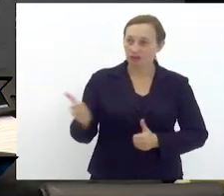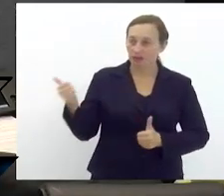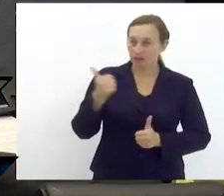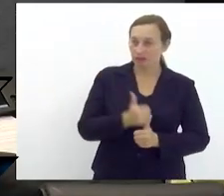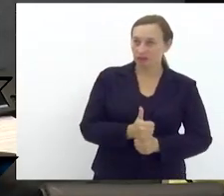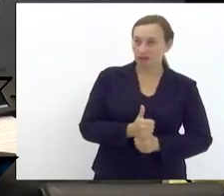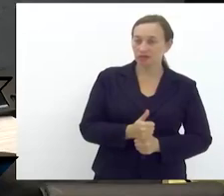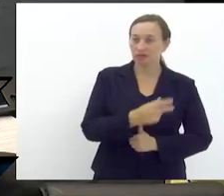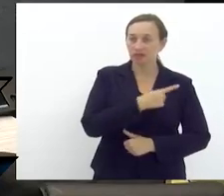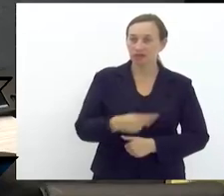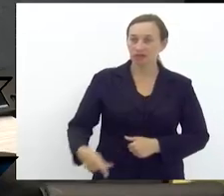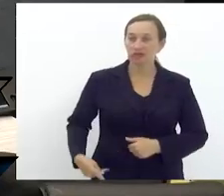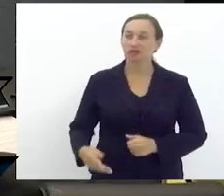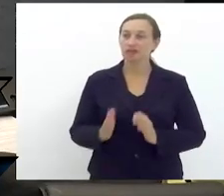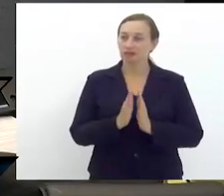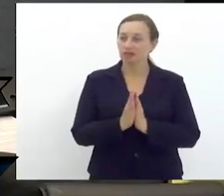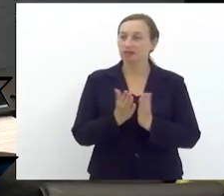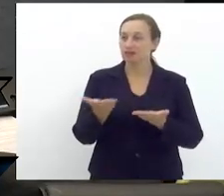presidência por favor